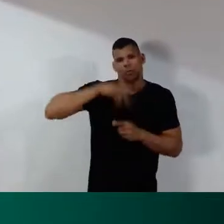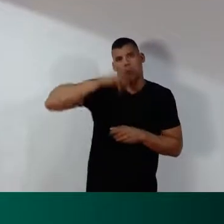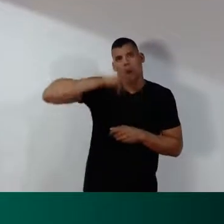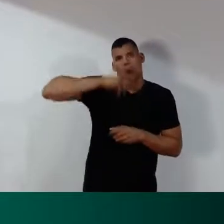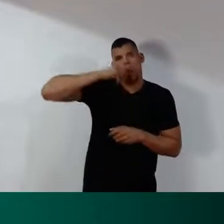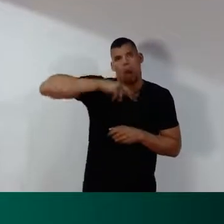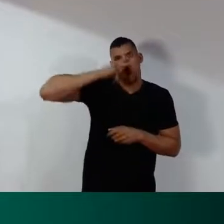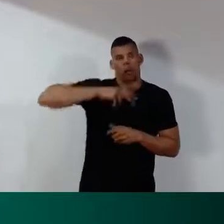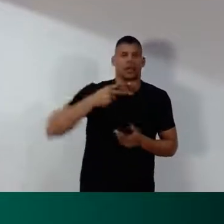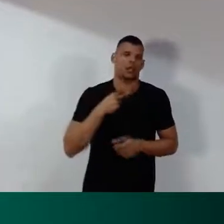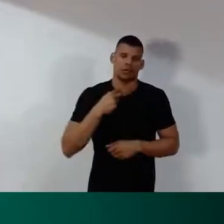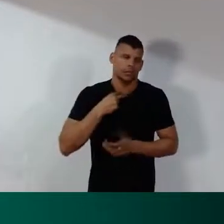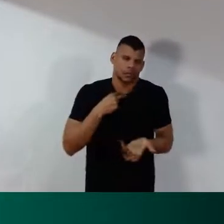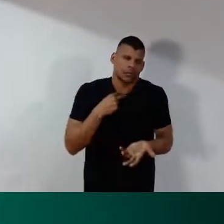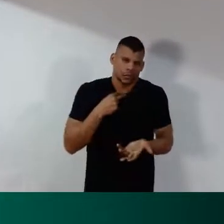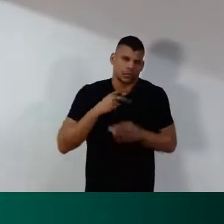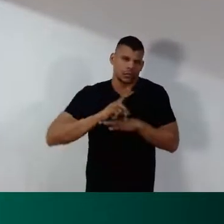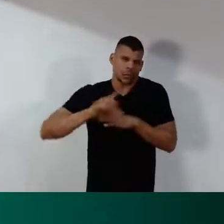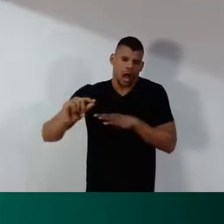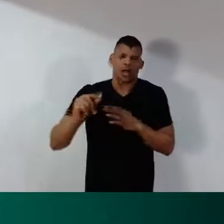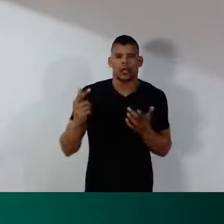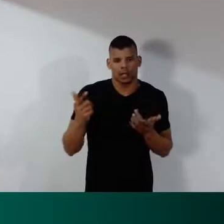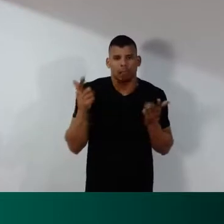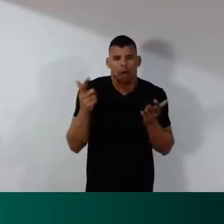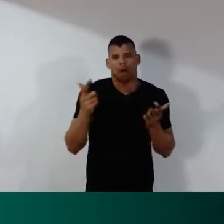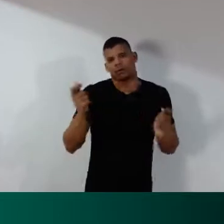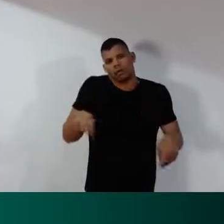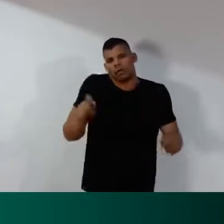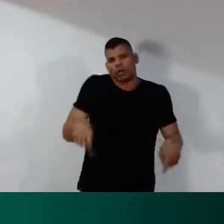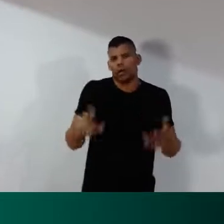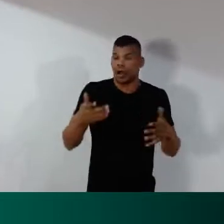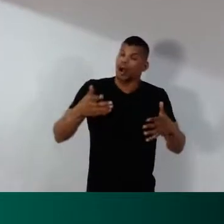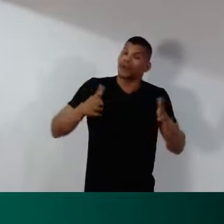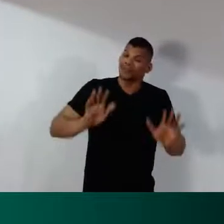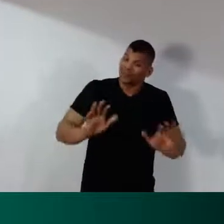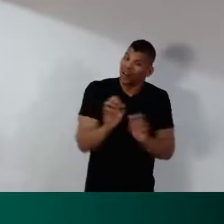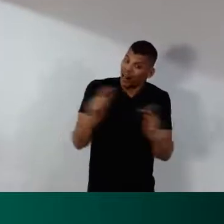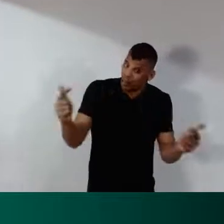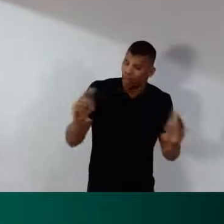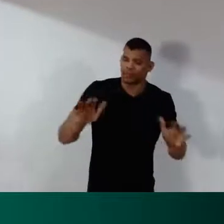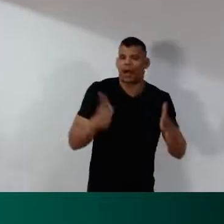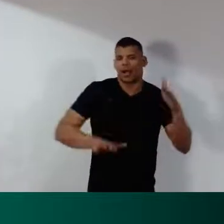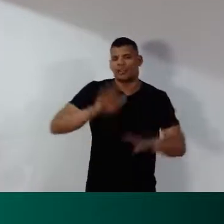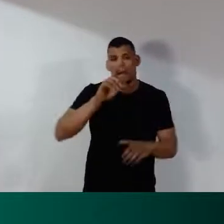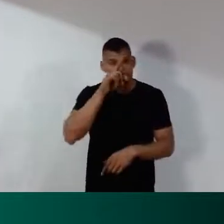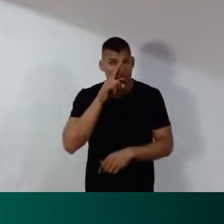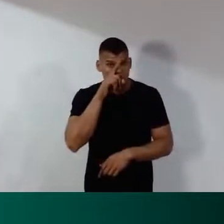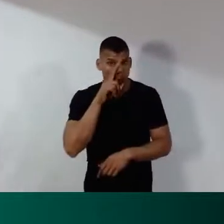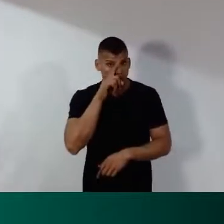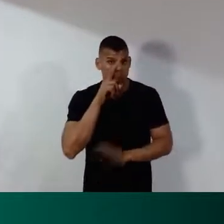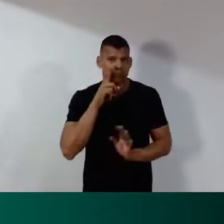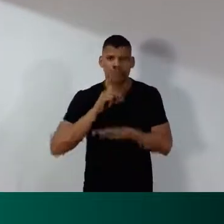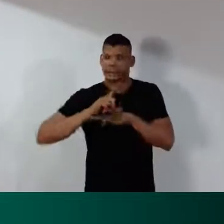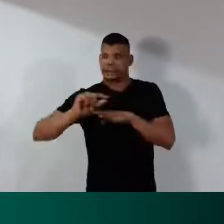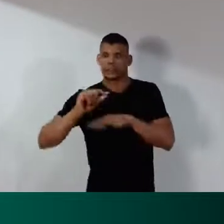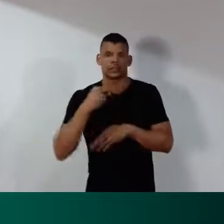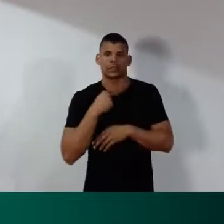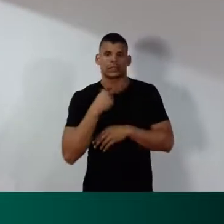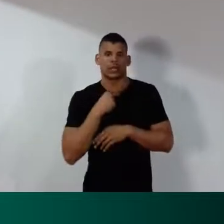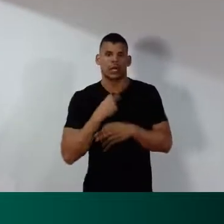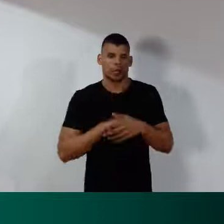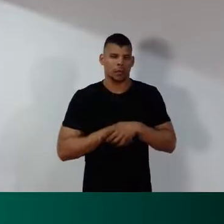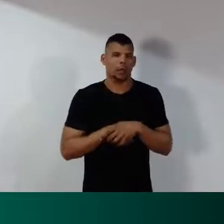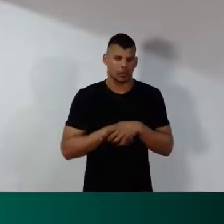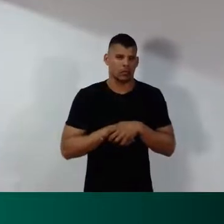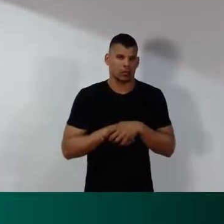a gente ficar trancado dentro de casa não dava Lógico que tinha vezes que era muito perigoso tão perigoso no GTA rolar naquelas